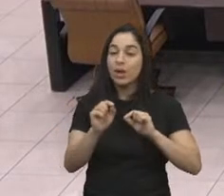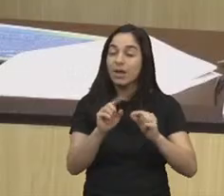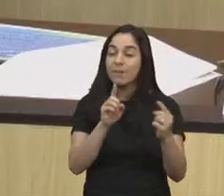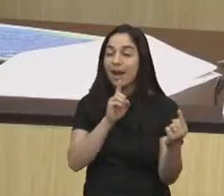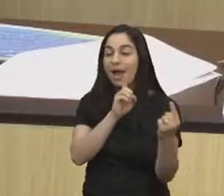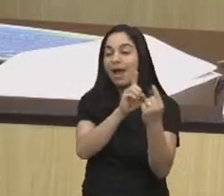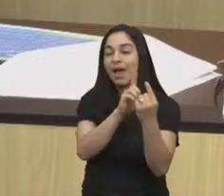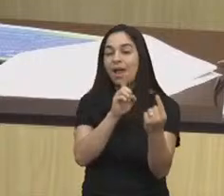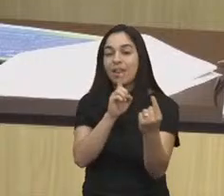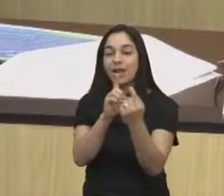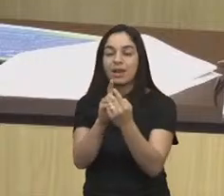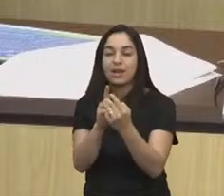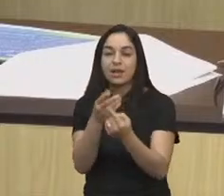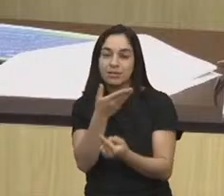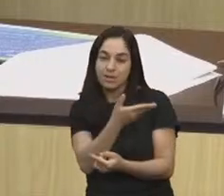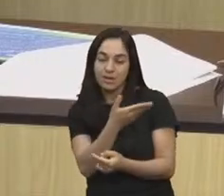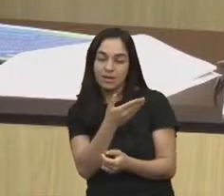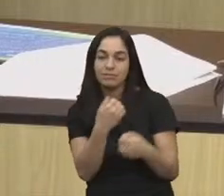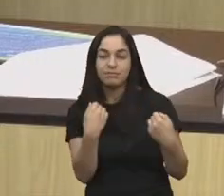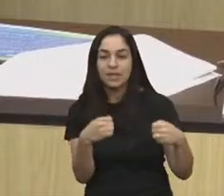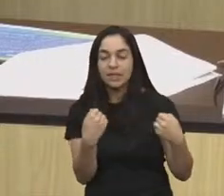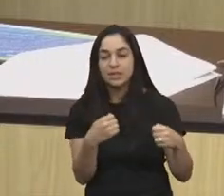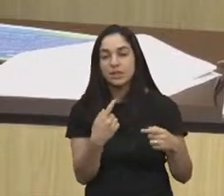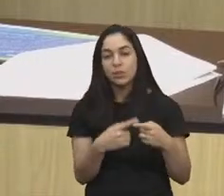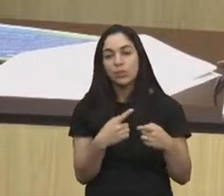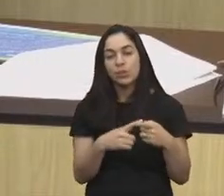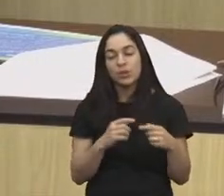atendendo as demandas deles, porque